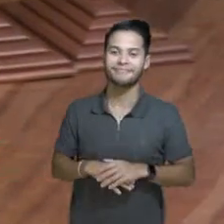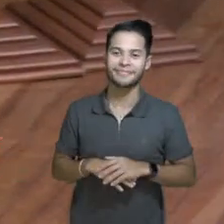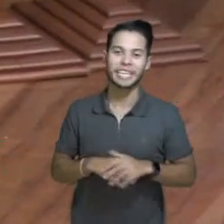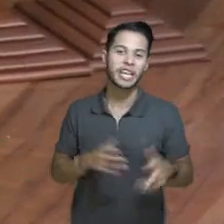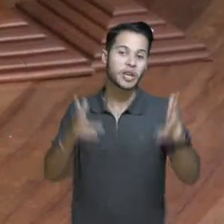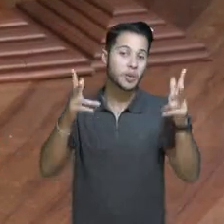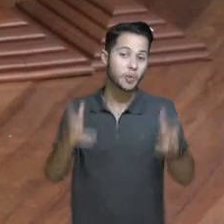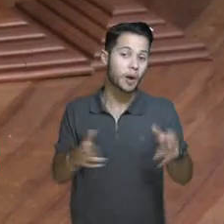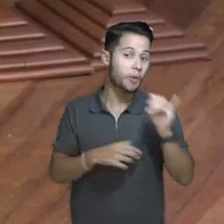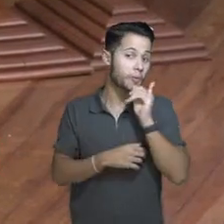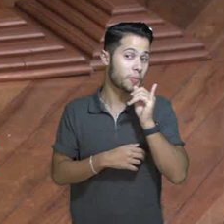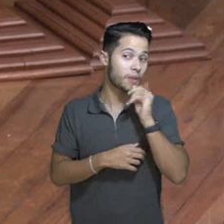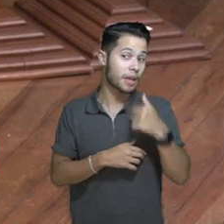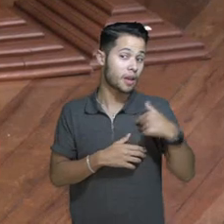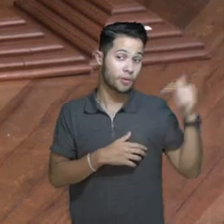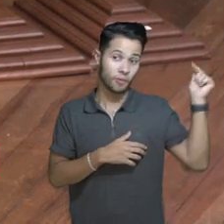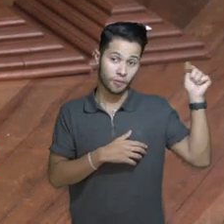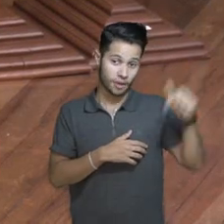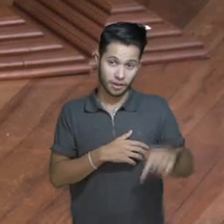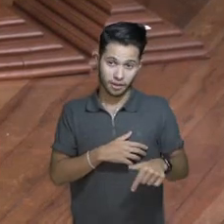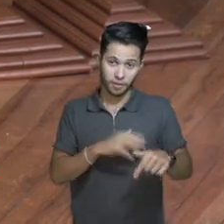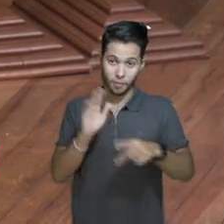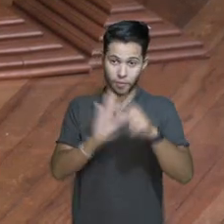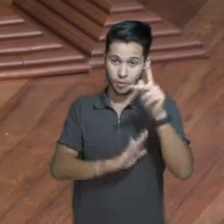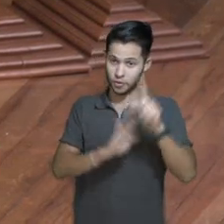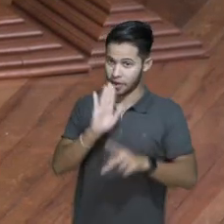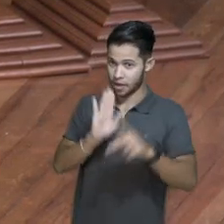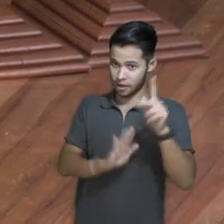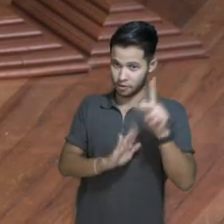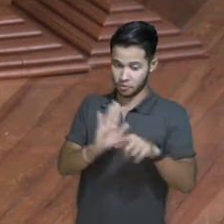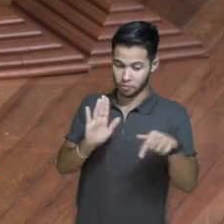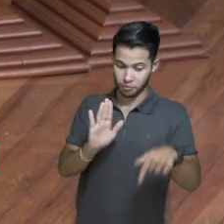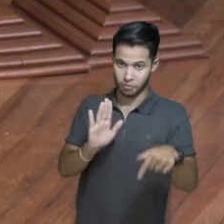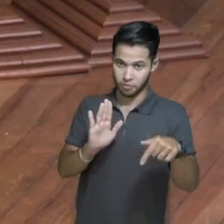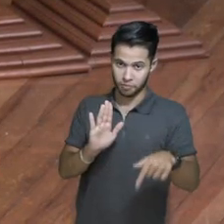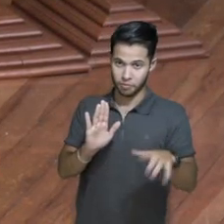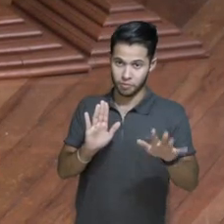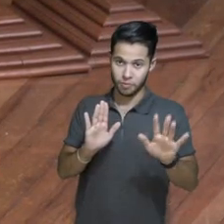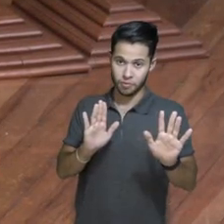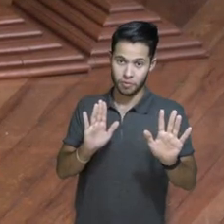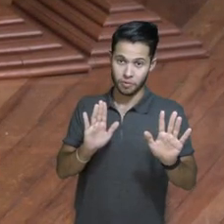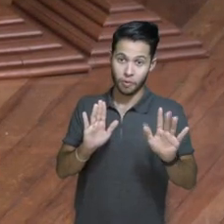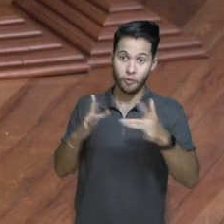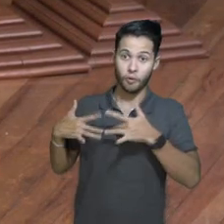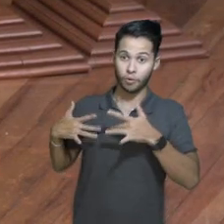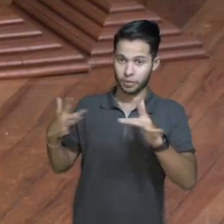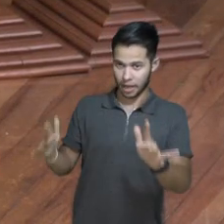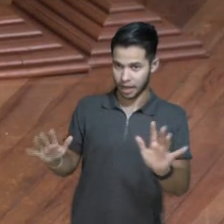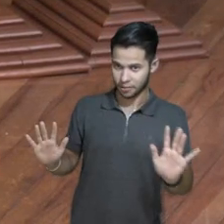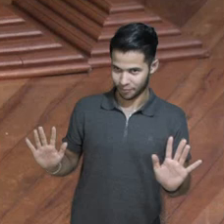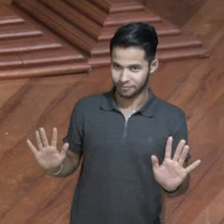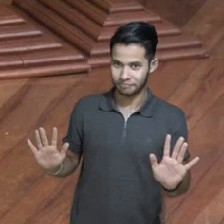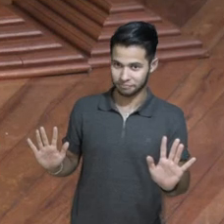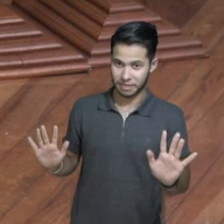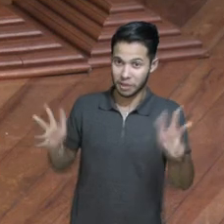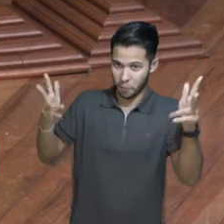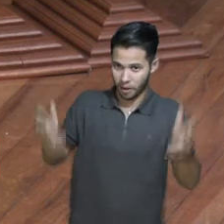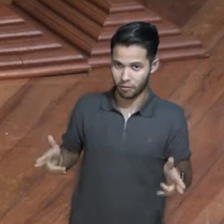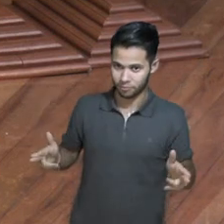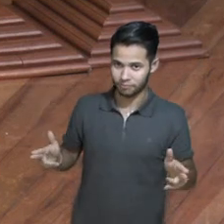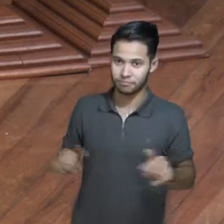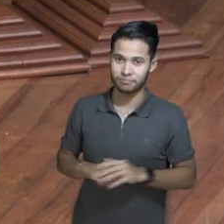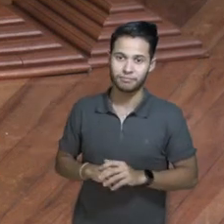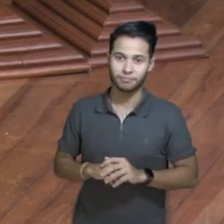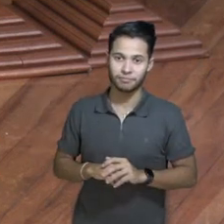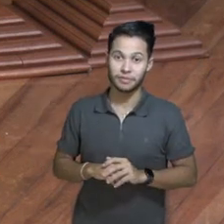estarmos aqui envoltos ao programa ã ao programa como voluntários né ah de